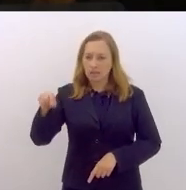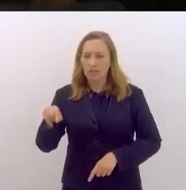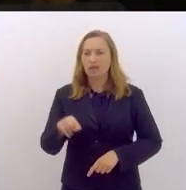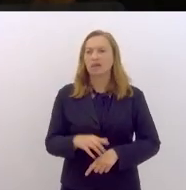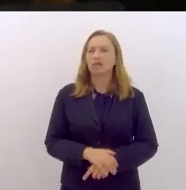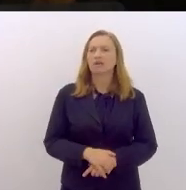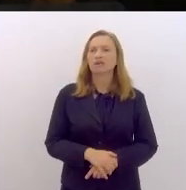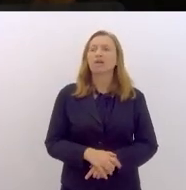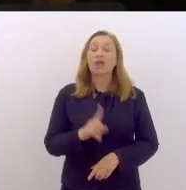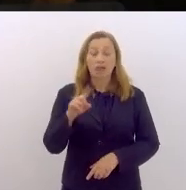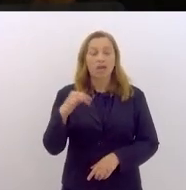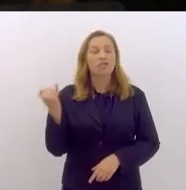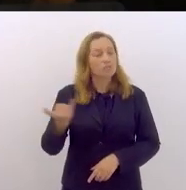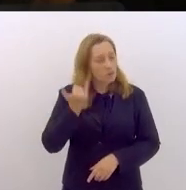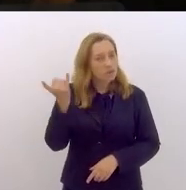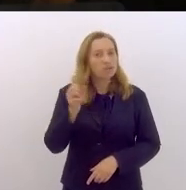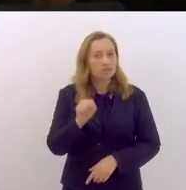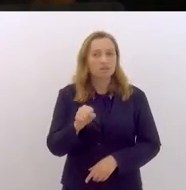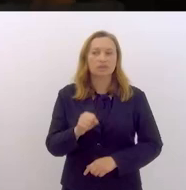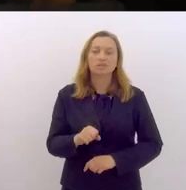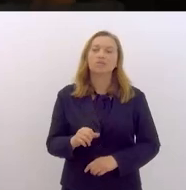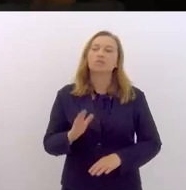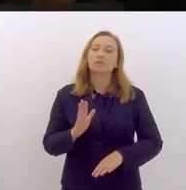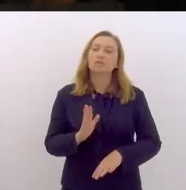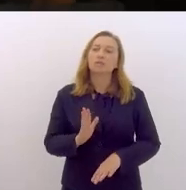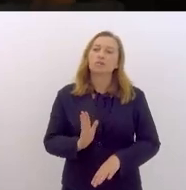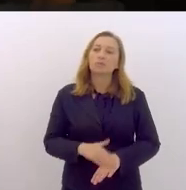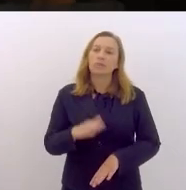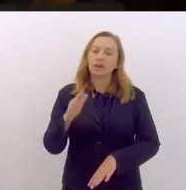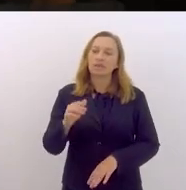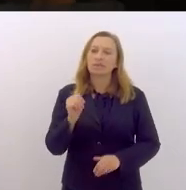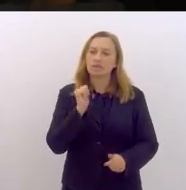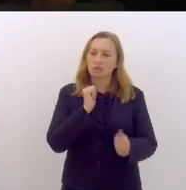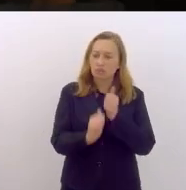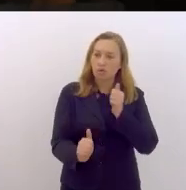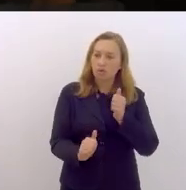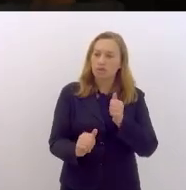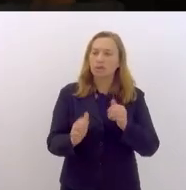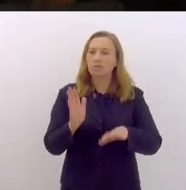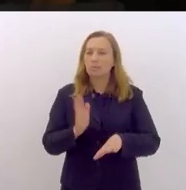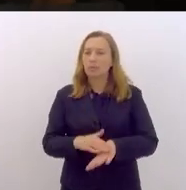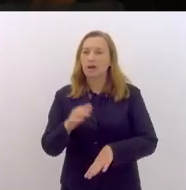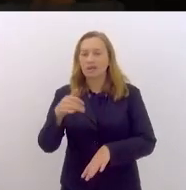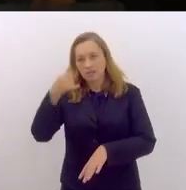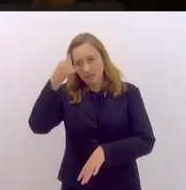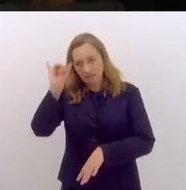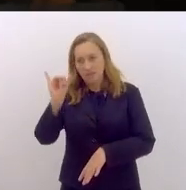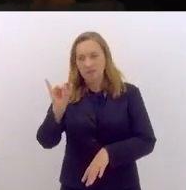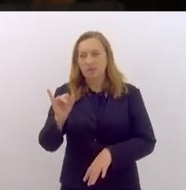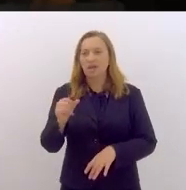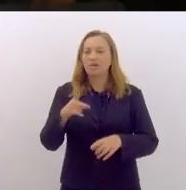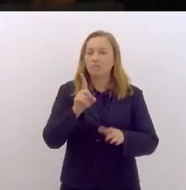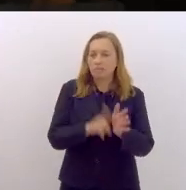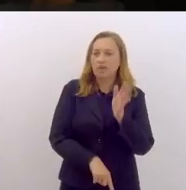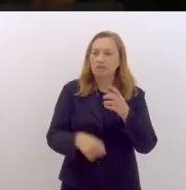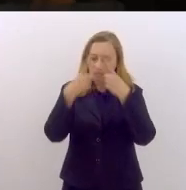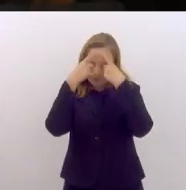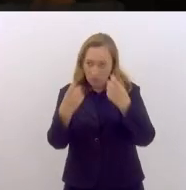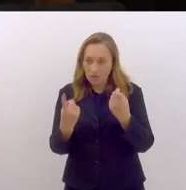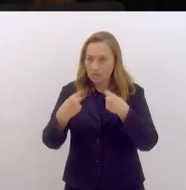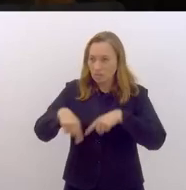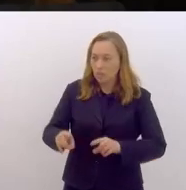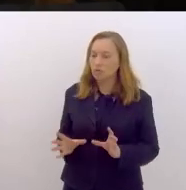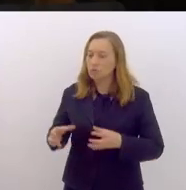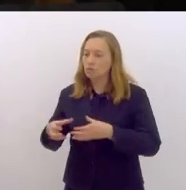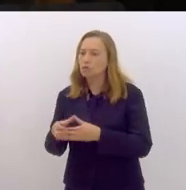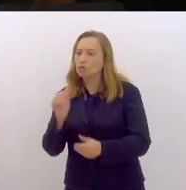eu acho que é muito importante isso. Mais esporte, mais prevenção, menos violência contra a torcida.